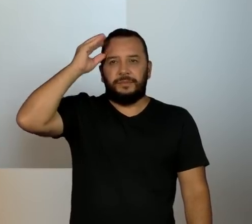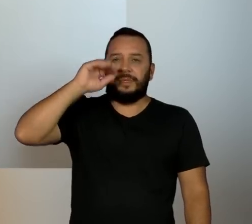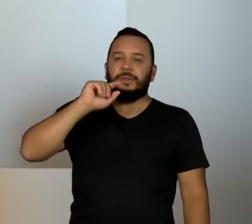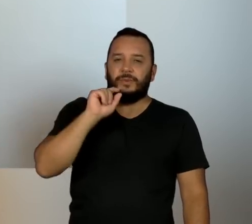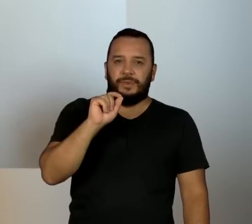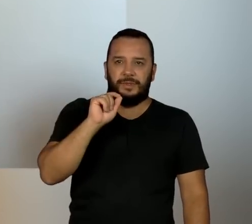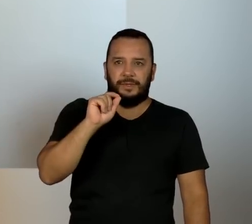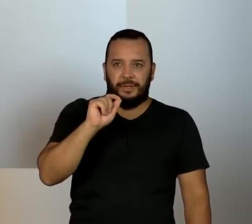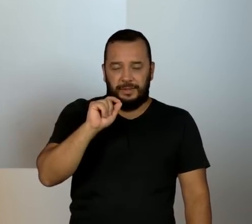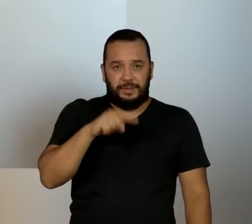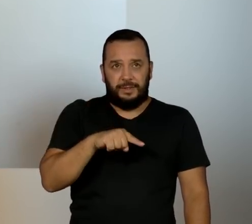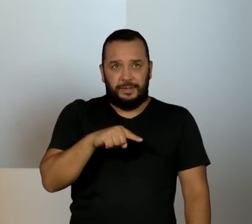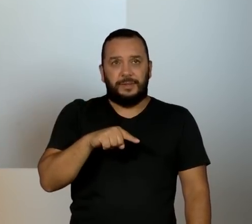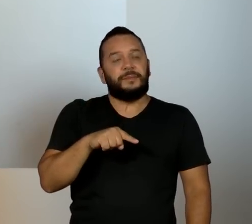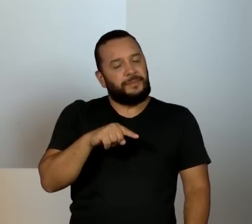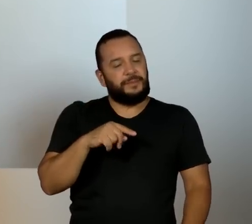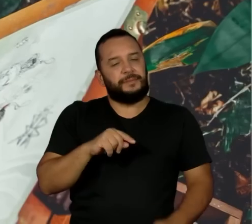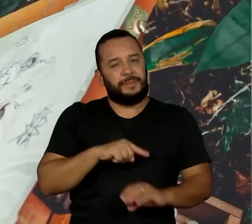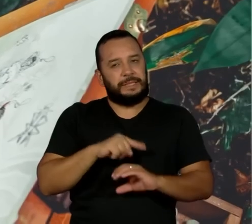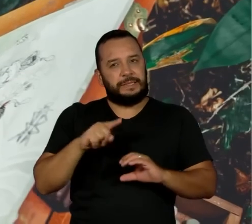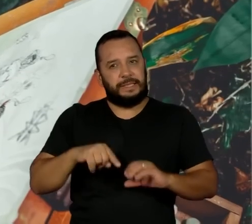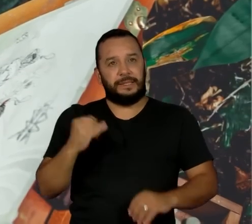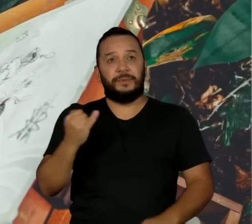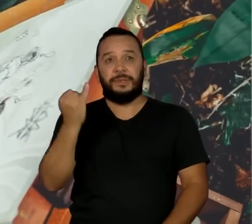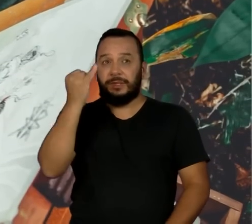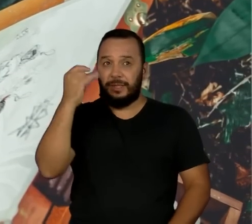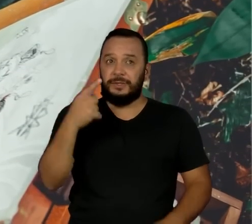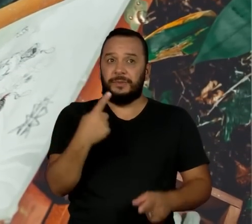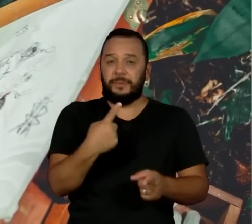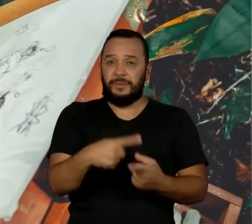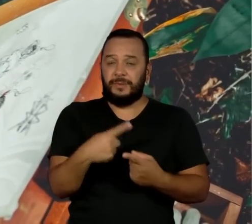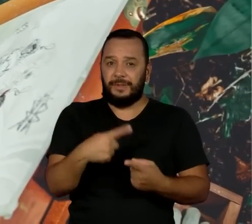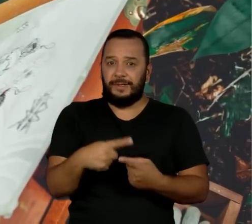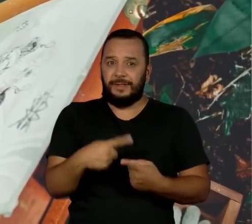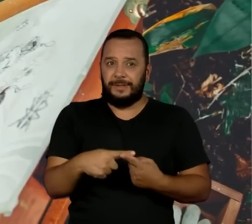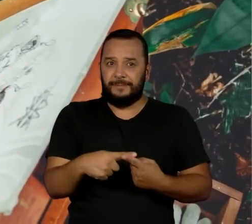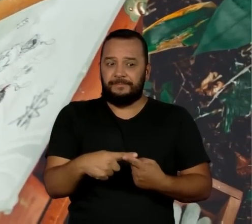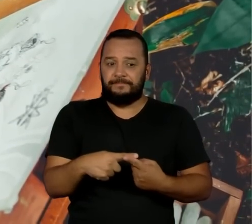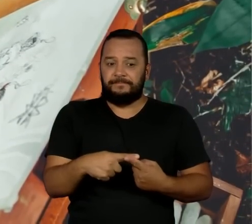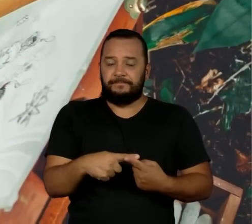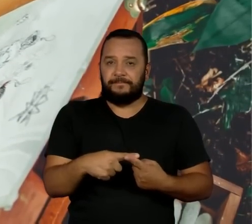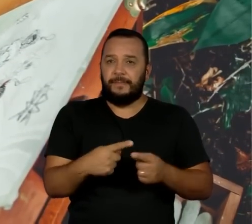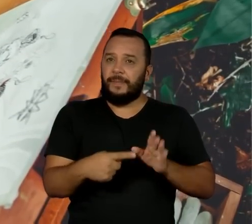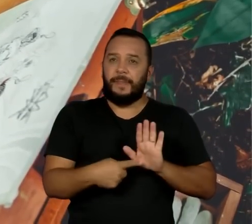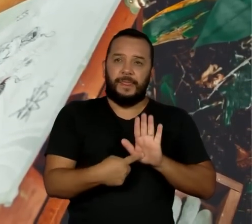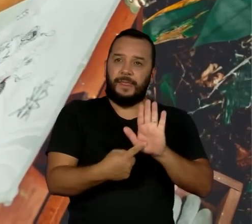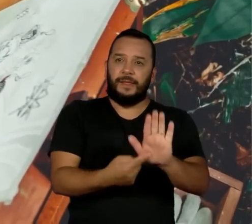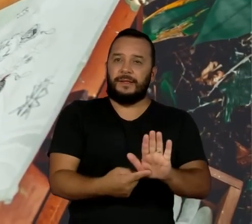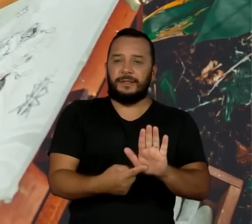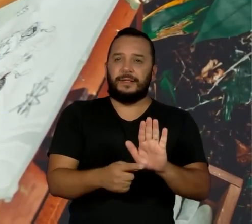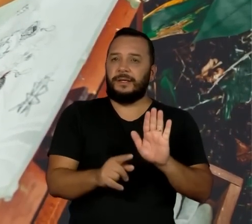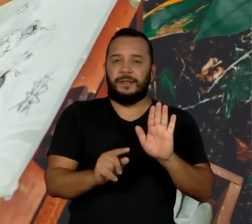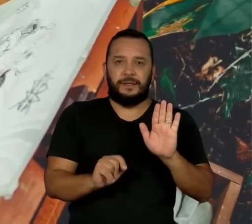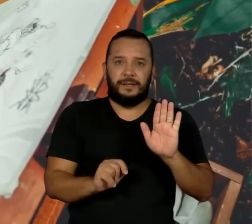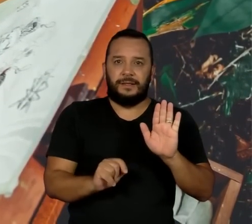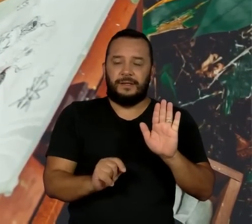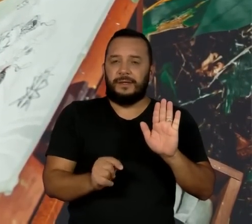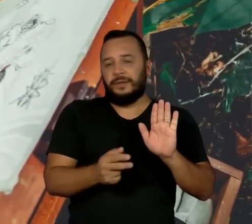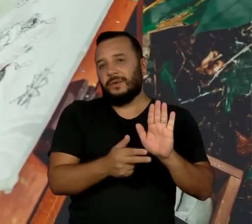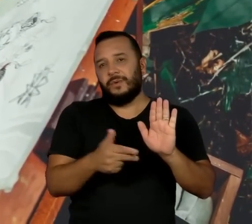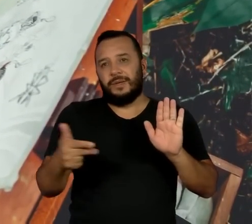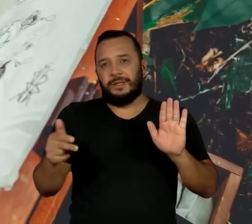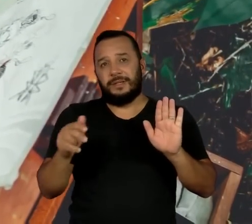para a ciência, eu acredito que ela é muito importante, porque ela materializa e também mostra coisas que, às